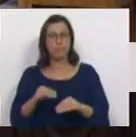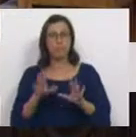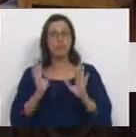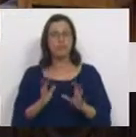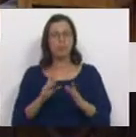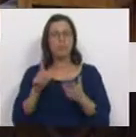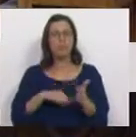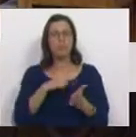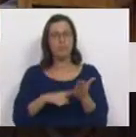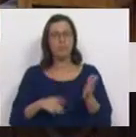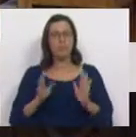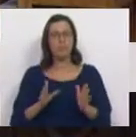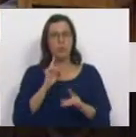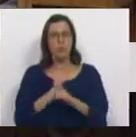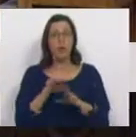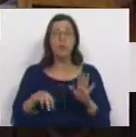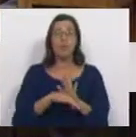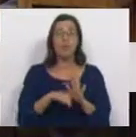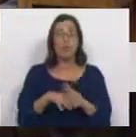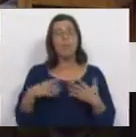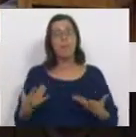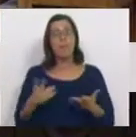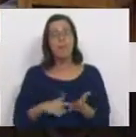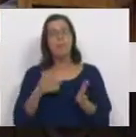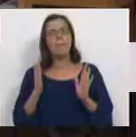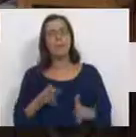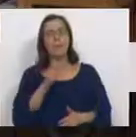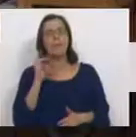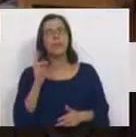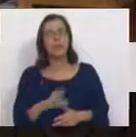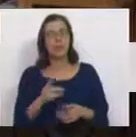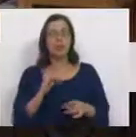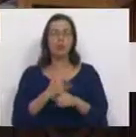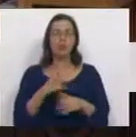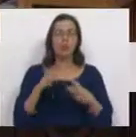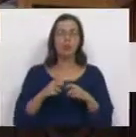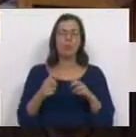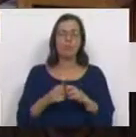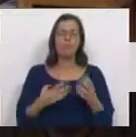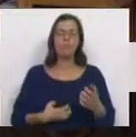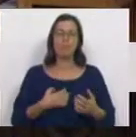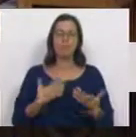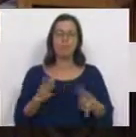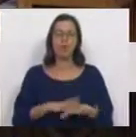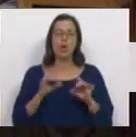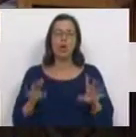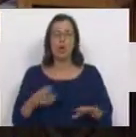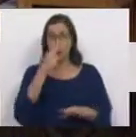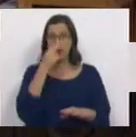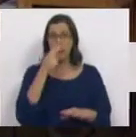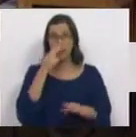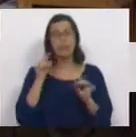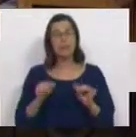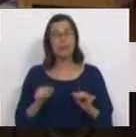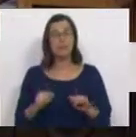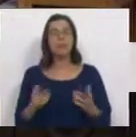já tratou de revogar essa portaria e agora é necessário dar resposta aos outros problemas com que se confronta o Hospital de Guimarães. E é